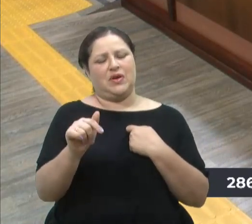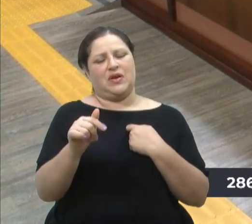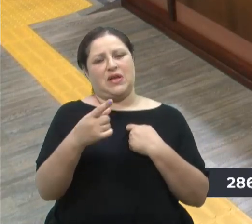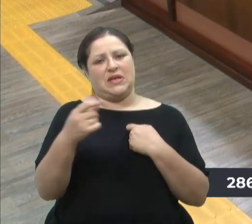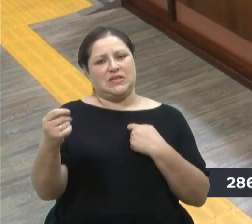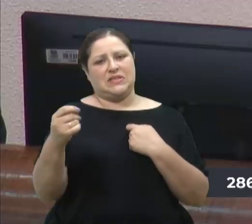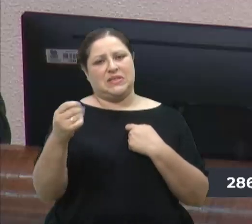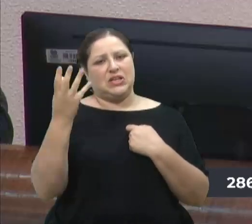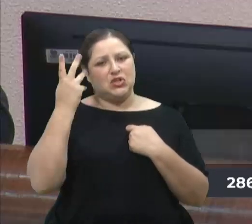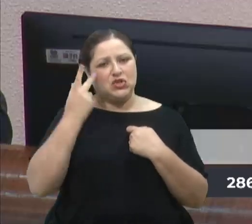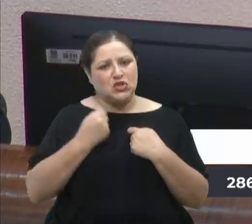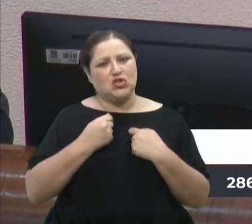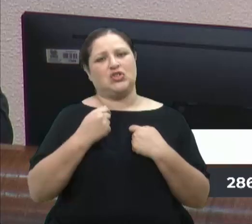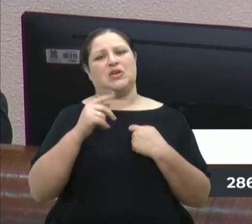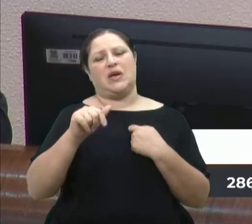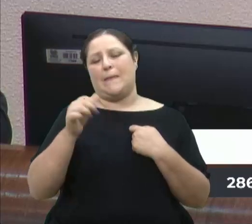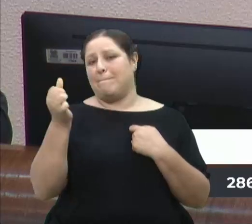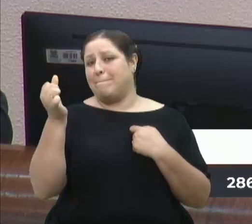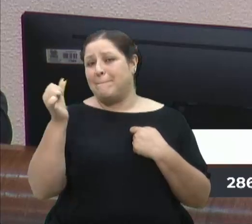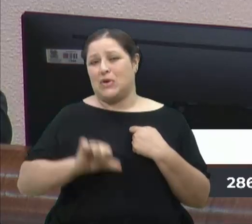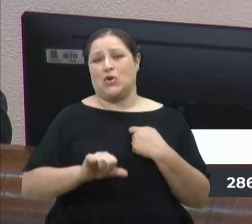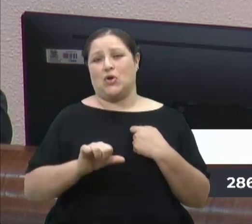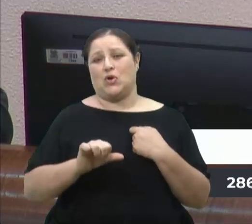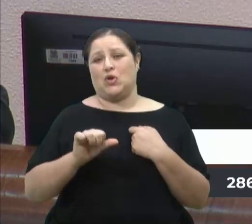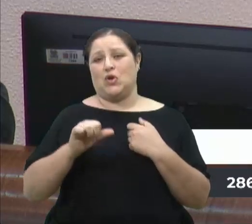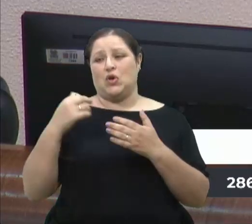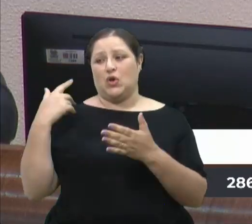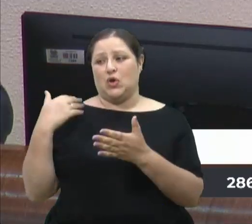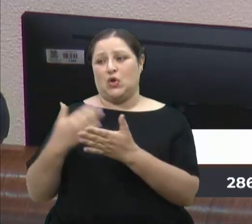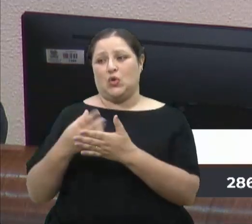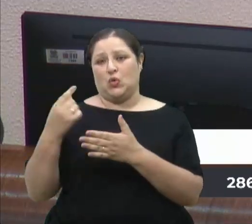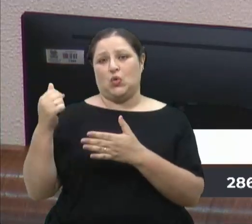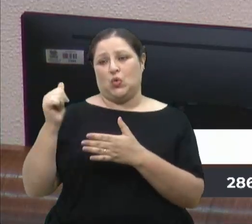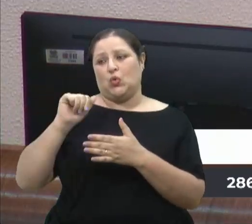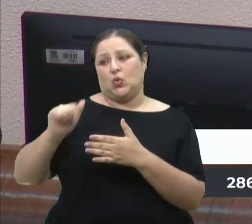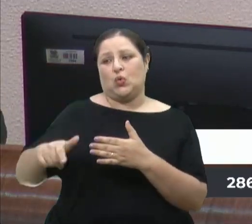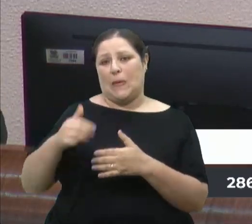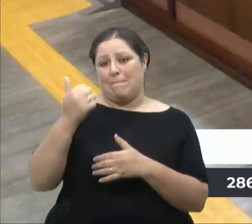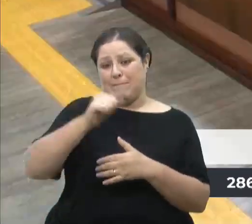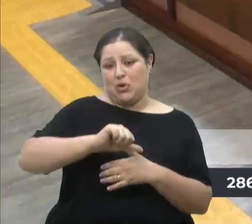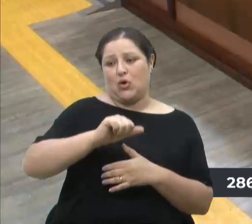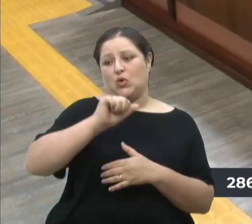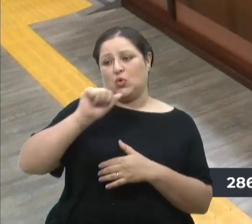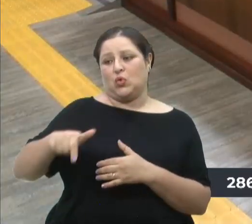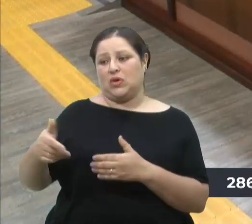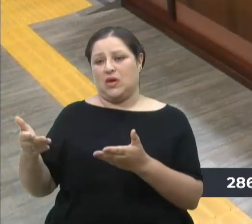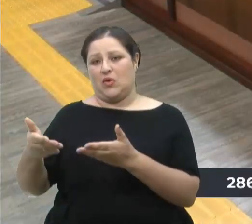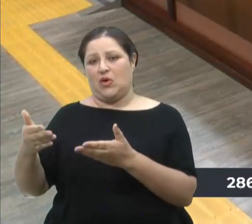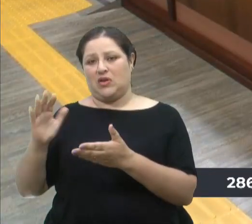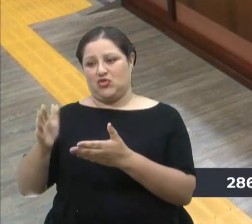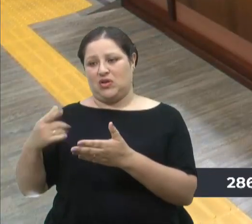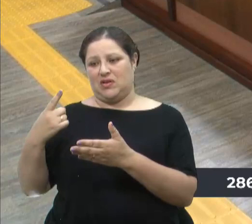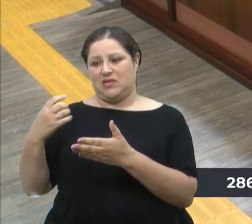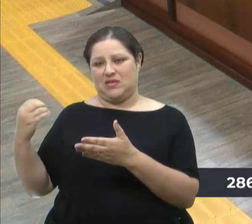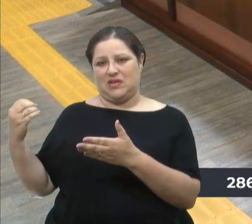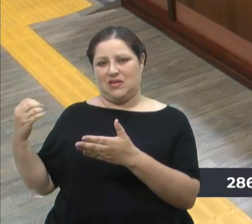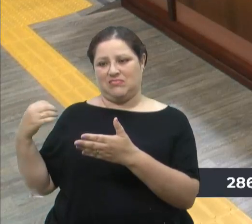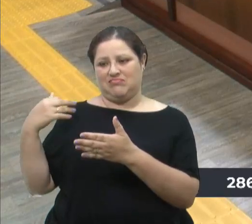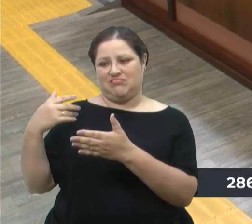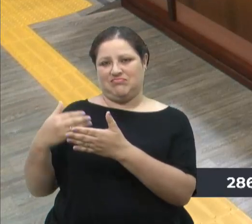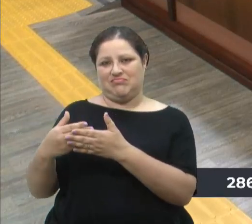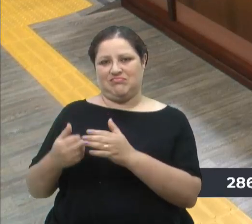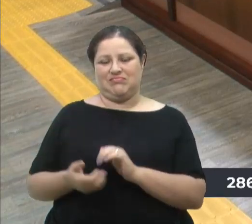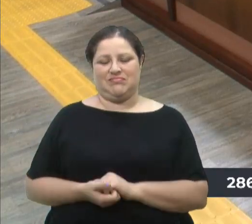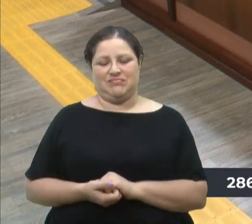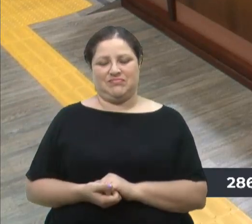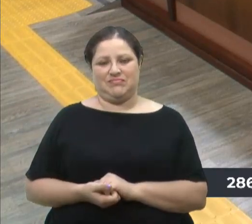100 dias isso serão muito piores do que esses primeiros era isso não muito obrigado só para concluir sobre o presidente o que